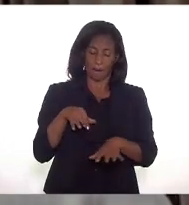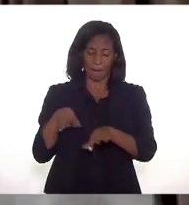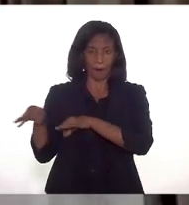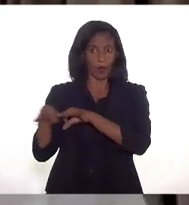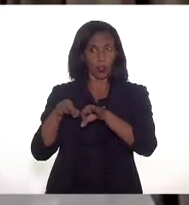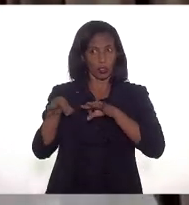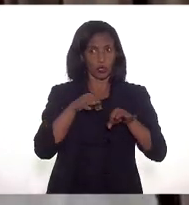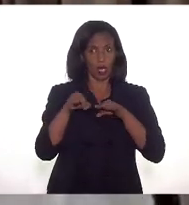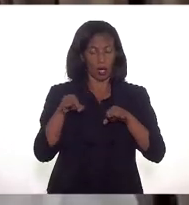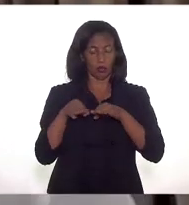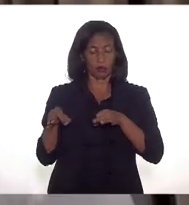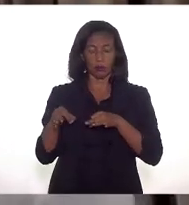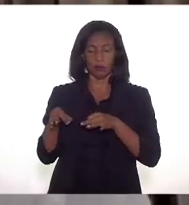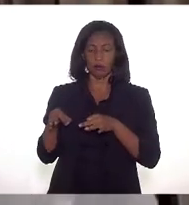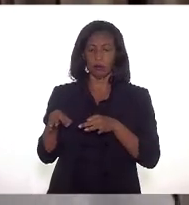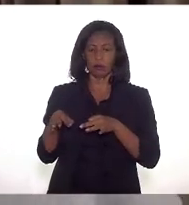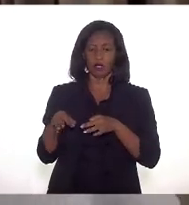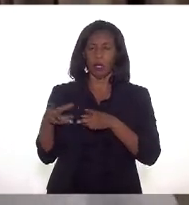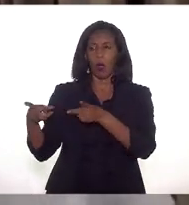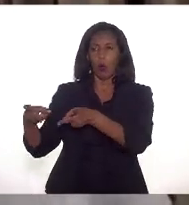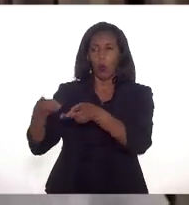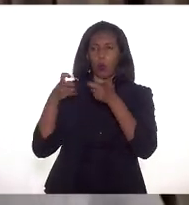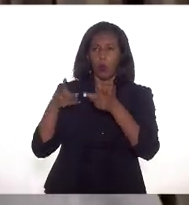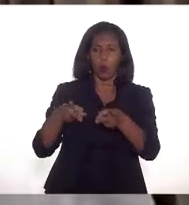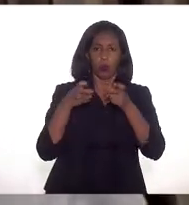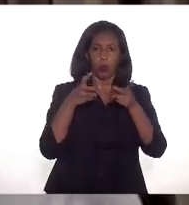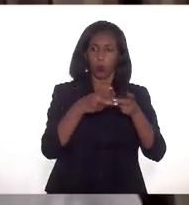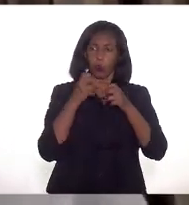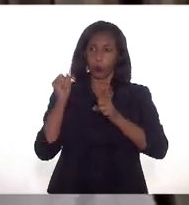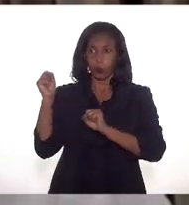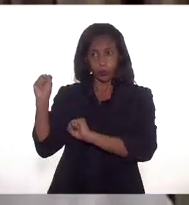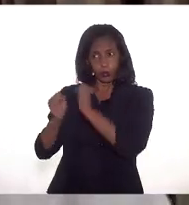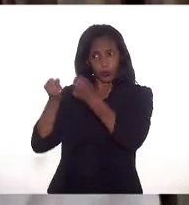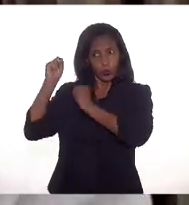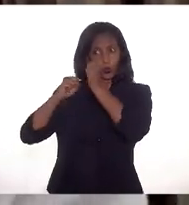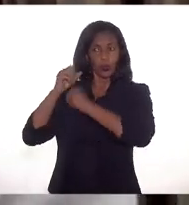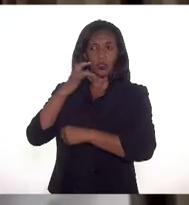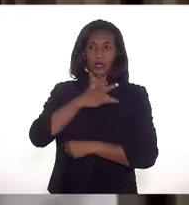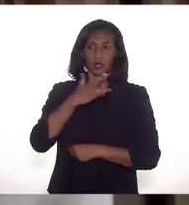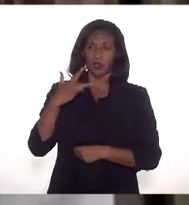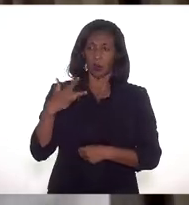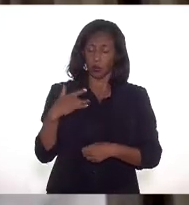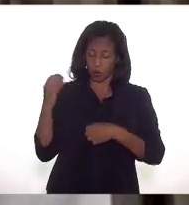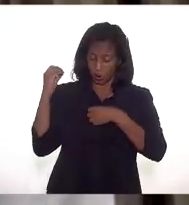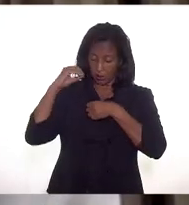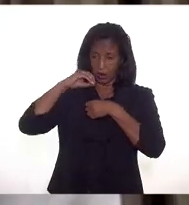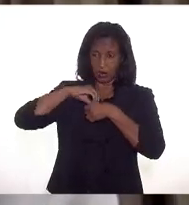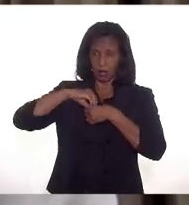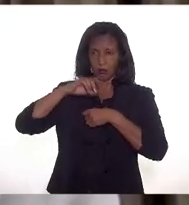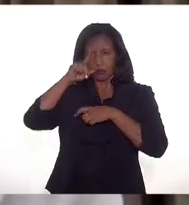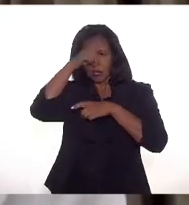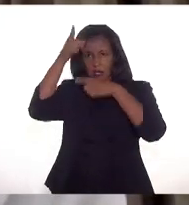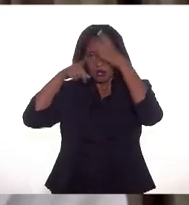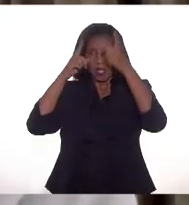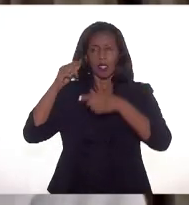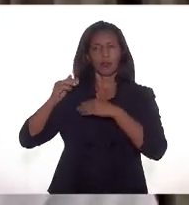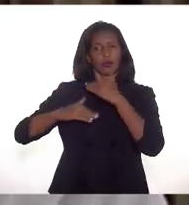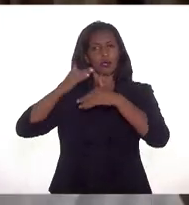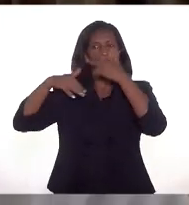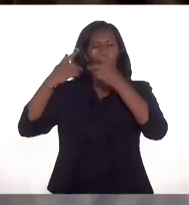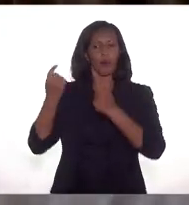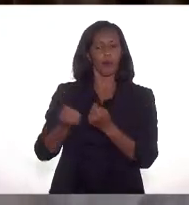a parte do projeto da exploração da indústria da saúde dentro das ideias de desenvolvimento